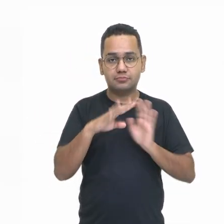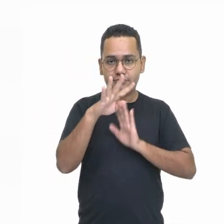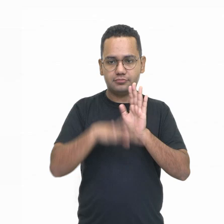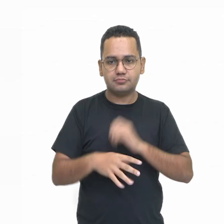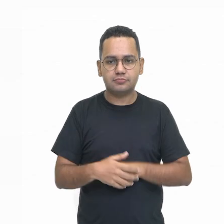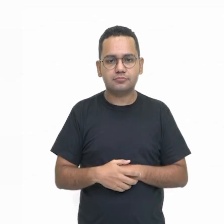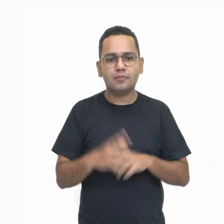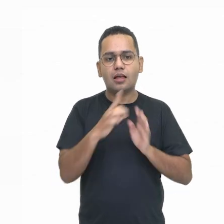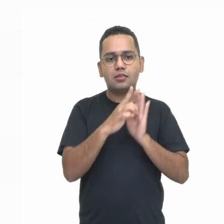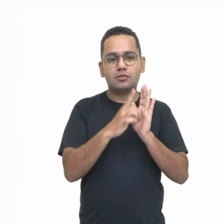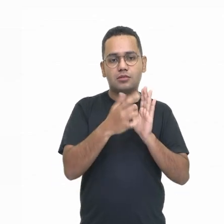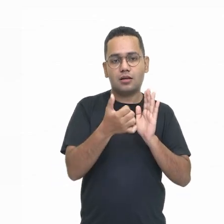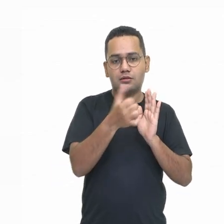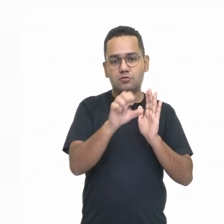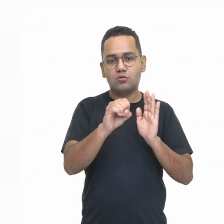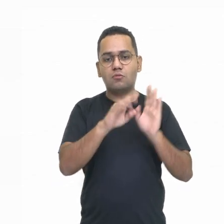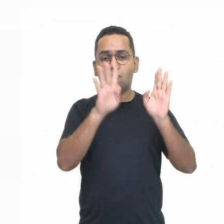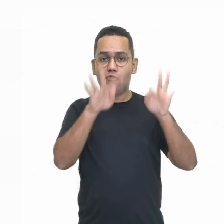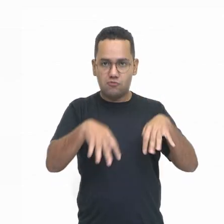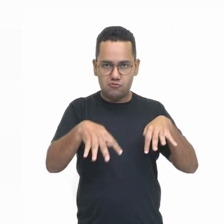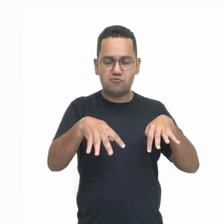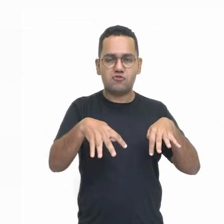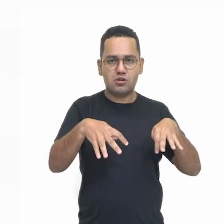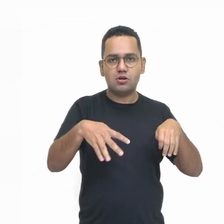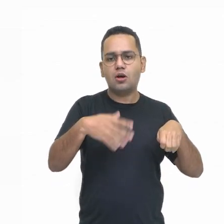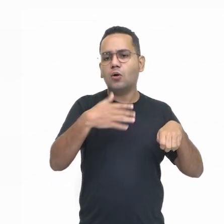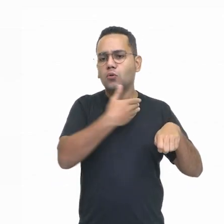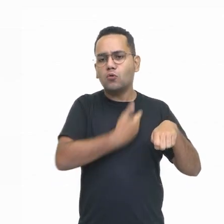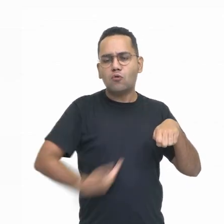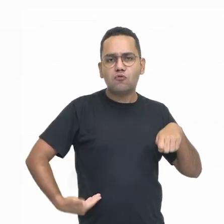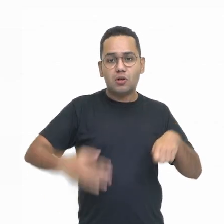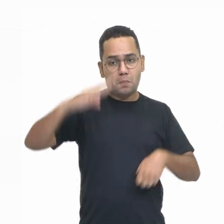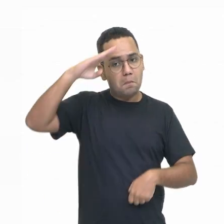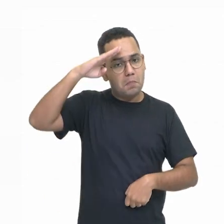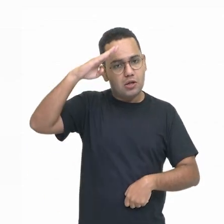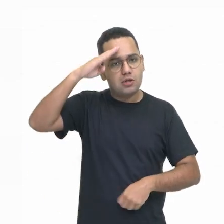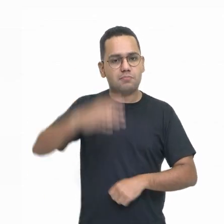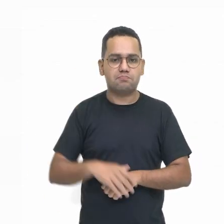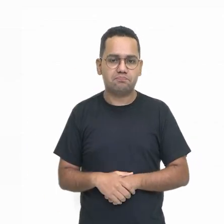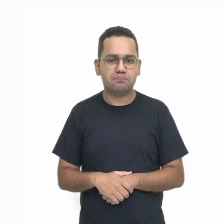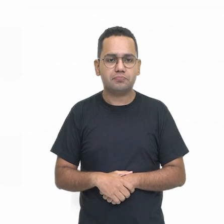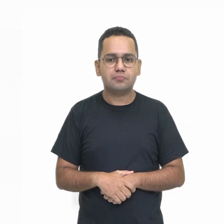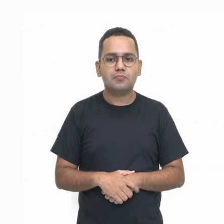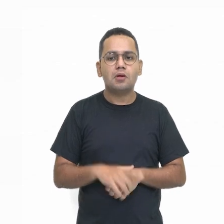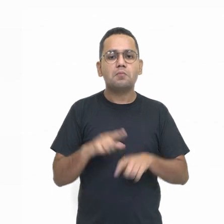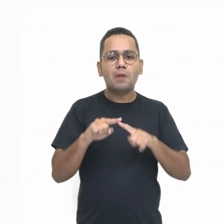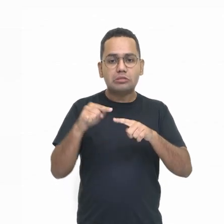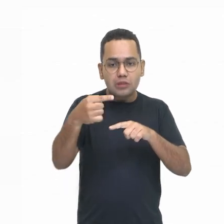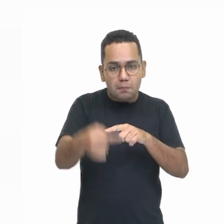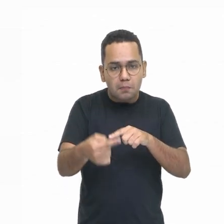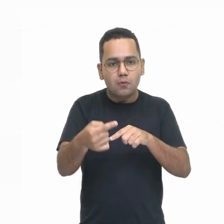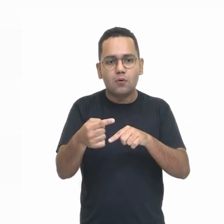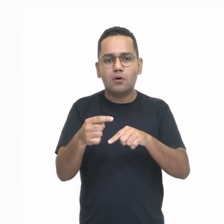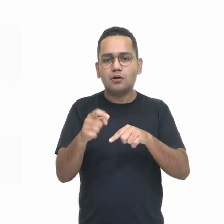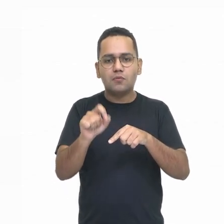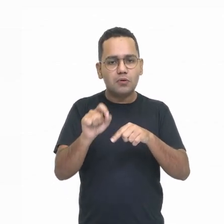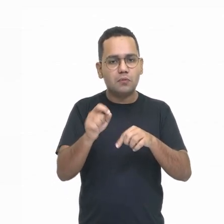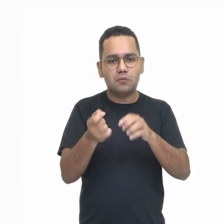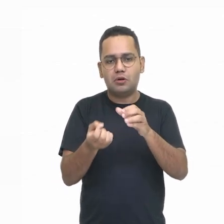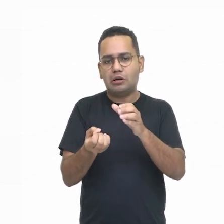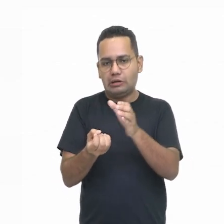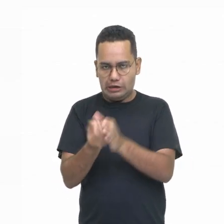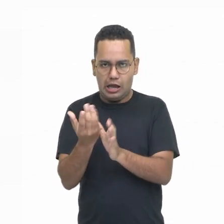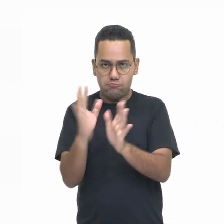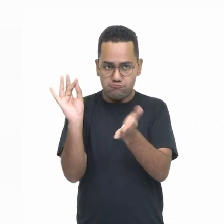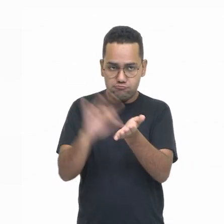fim da ditadura militar e pela promulgação da Constituição de 1988, né,